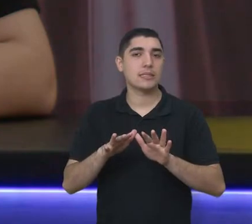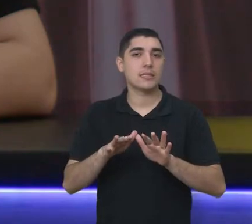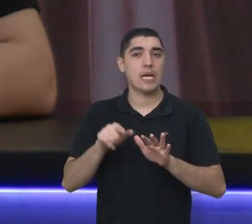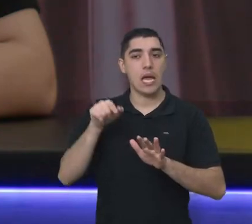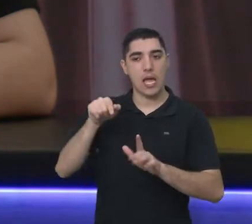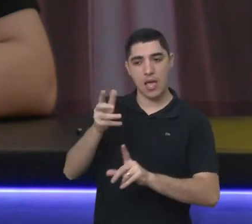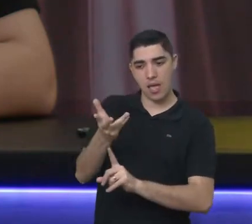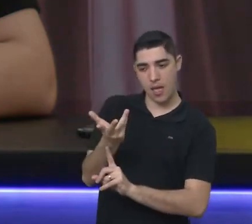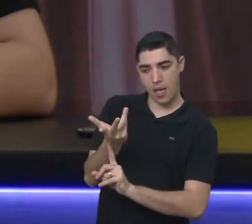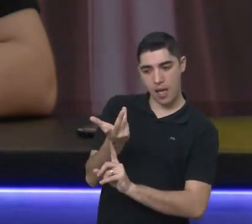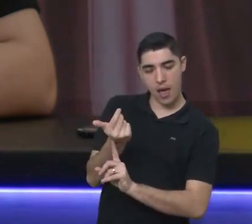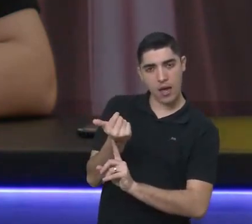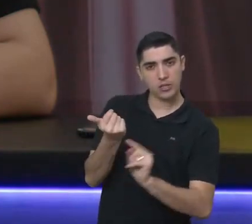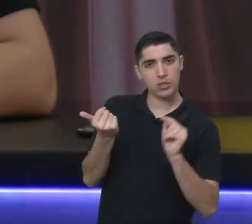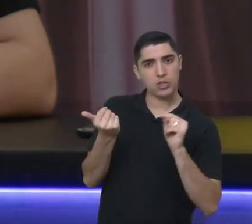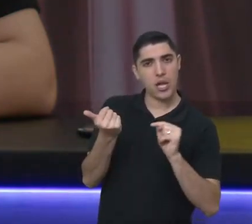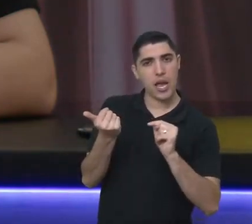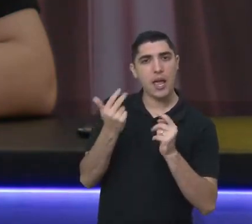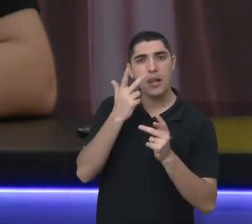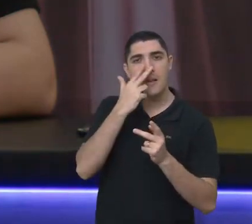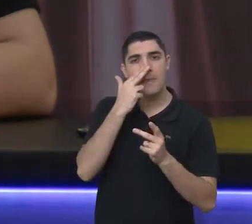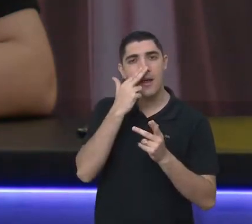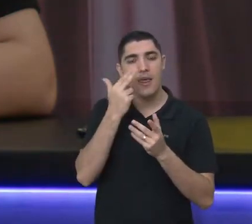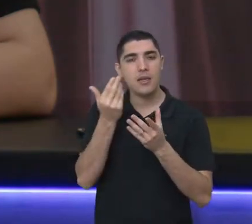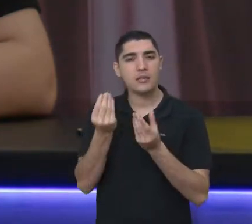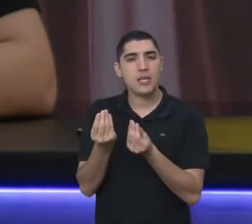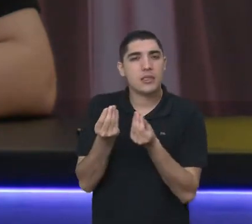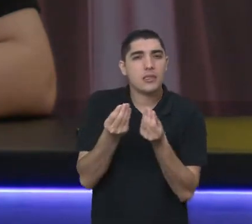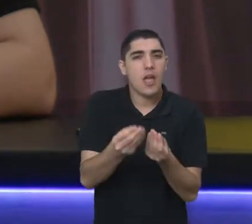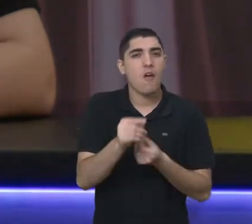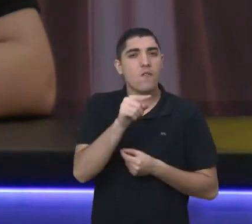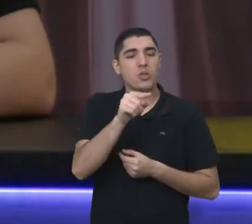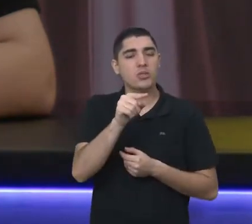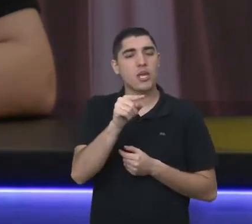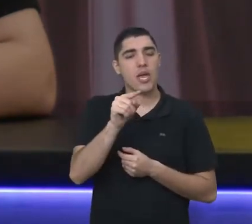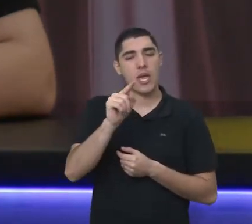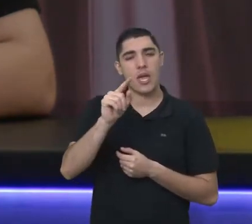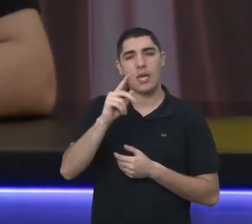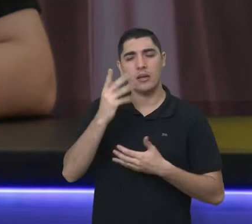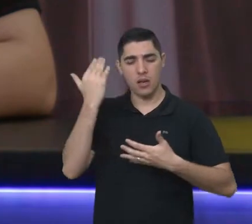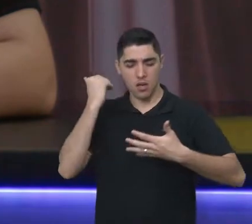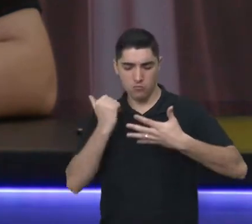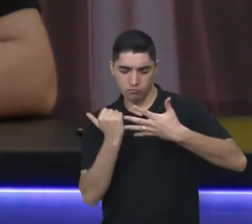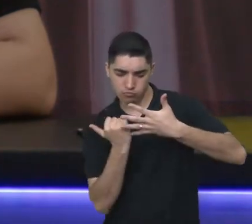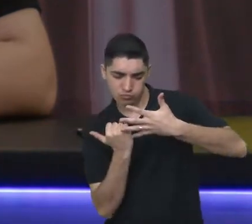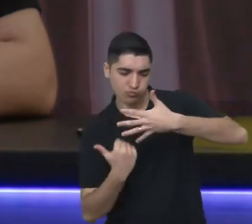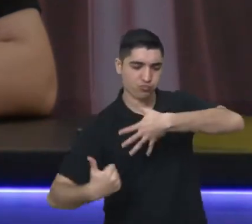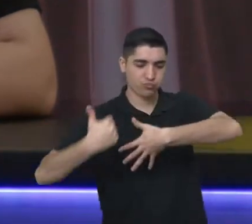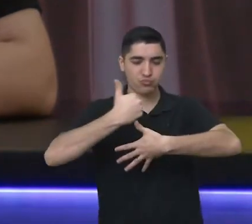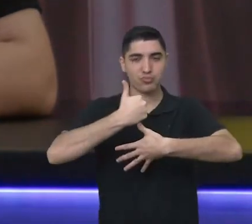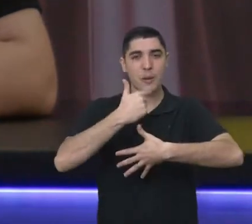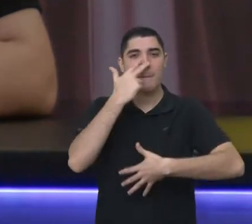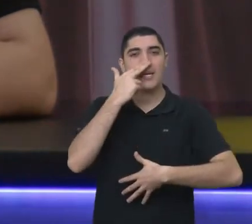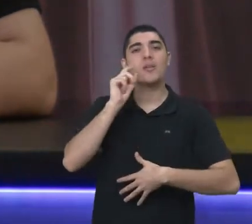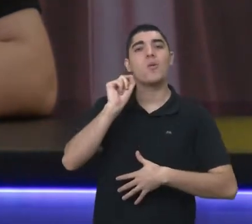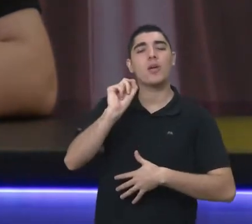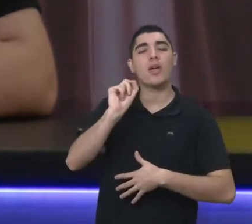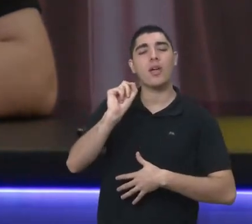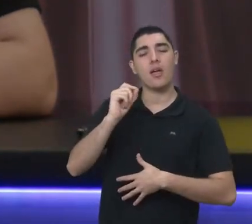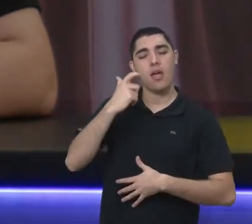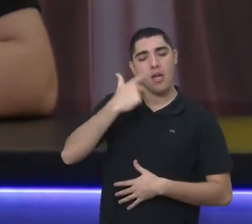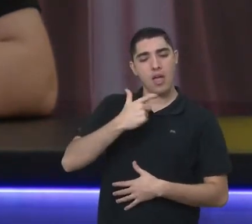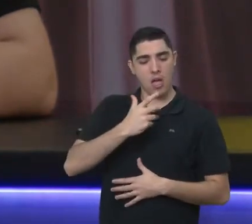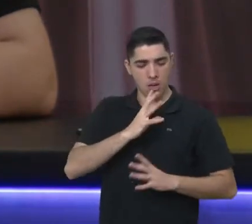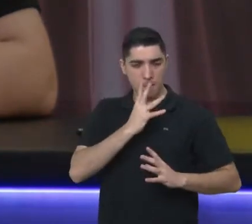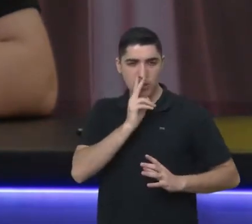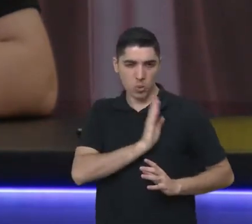a questão da arte foi um processo de volta por cima, de cura, não em si o Virei Almofada, mas a arte em si